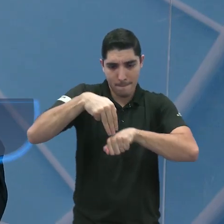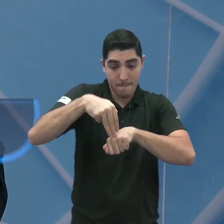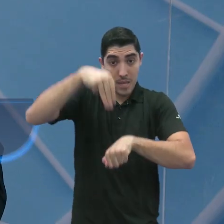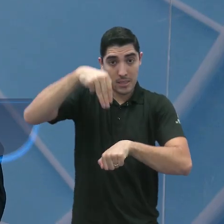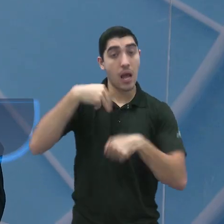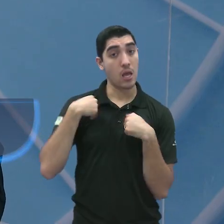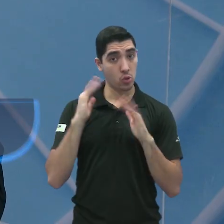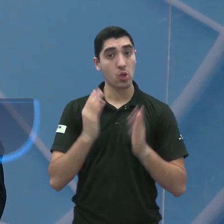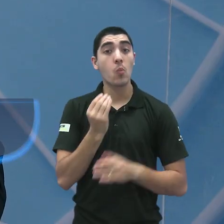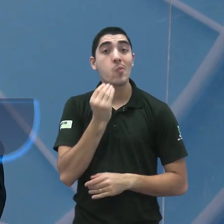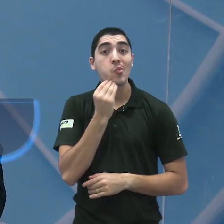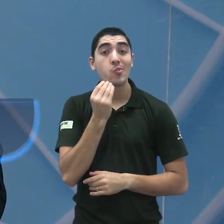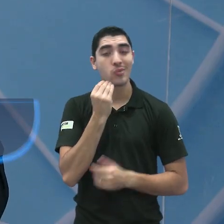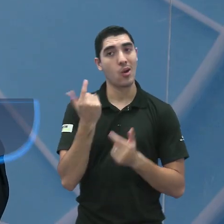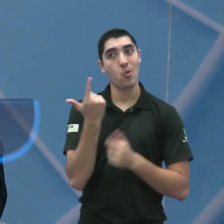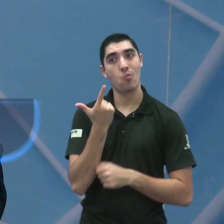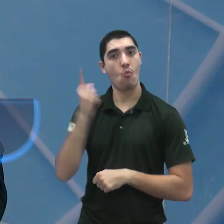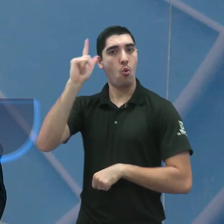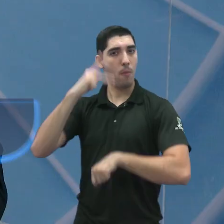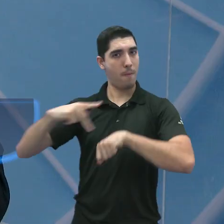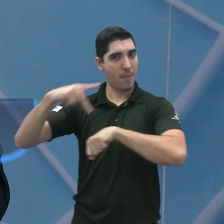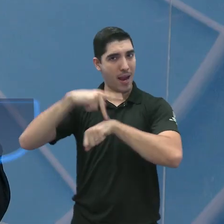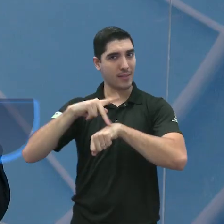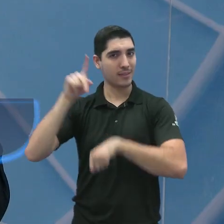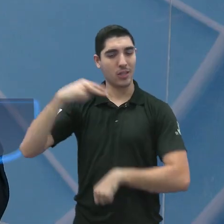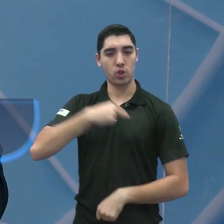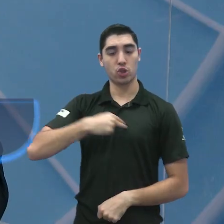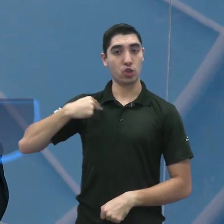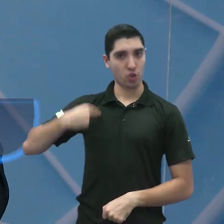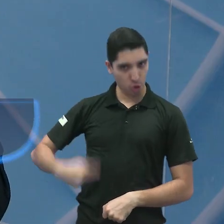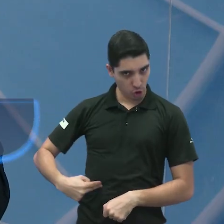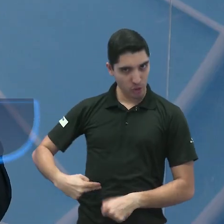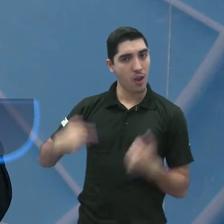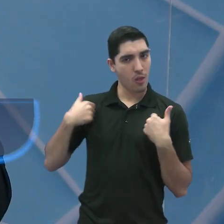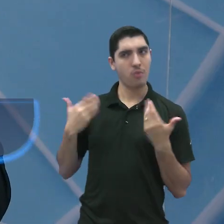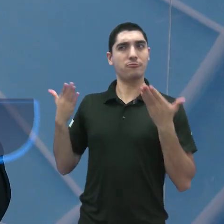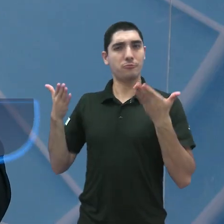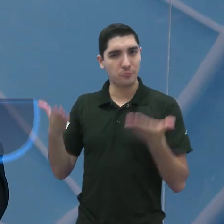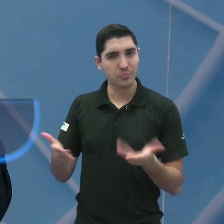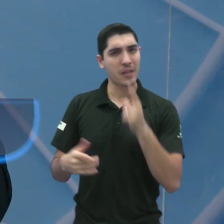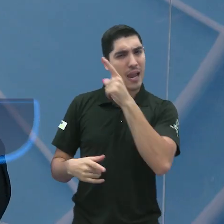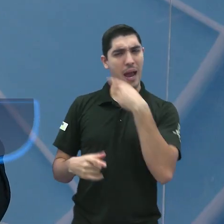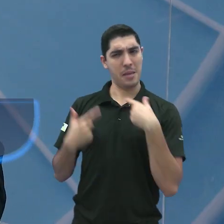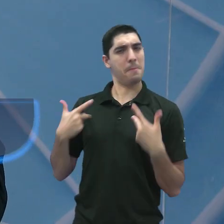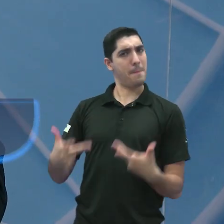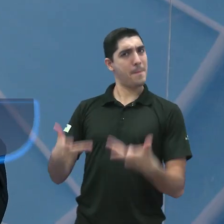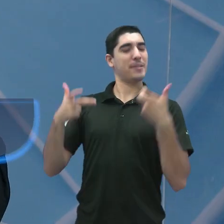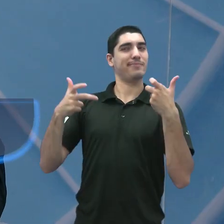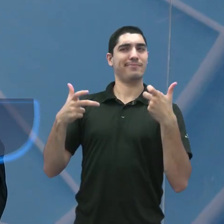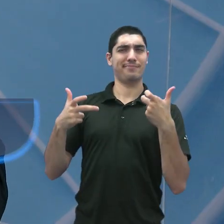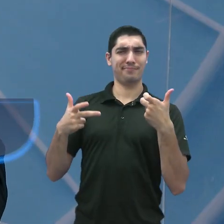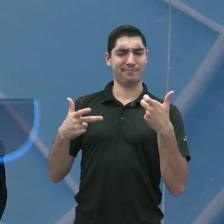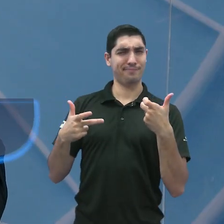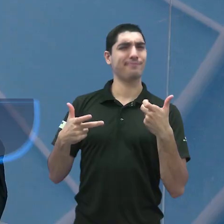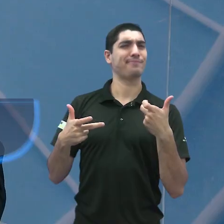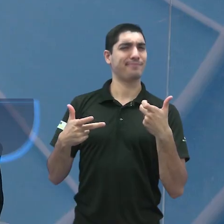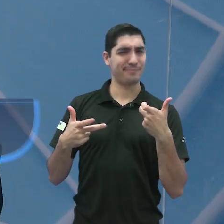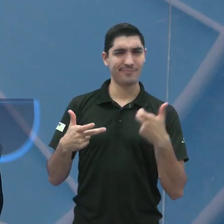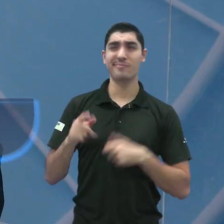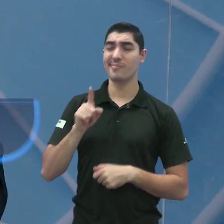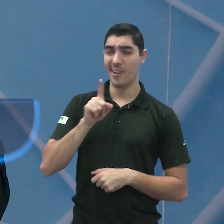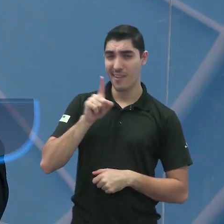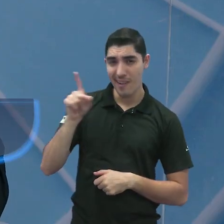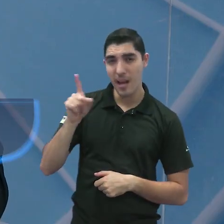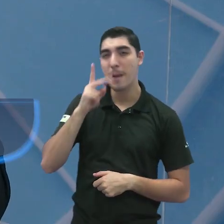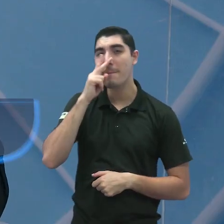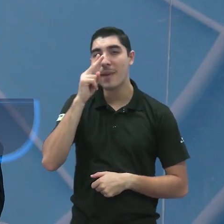tive uma oportunidade de ir fazer um intercâmbio na China. E lá eu notei que, sim,